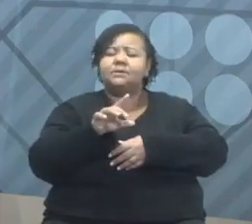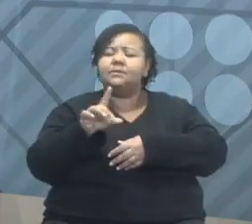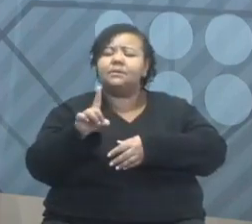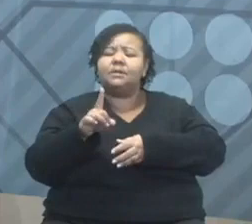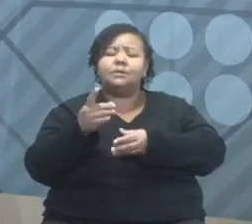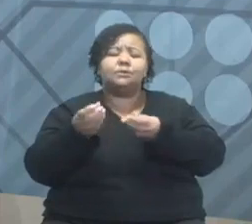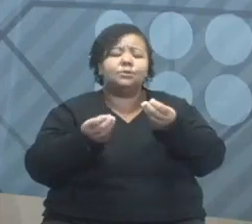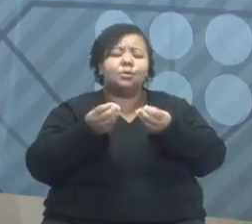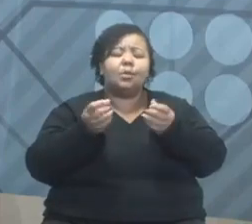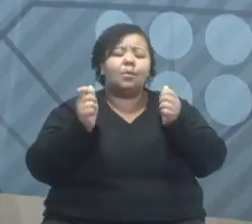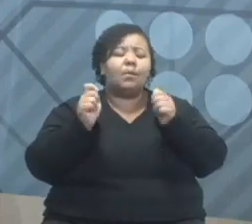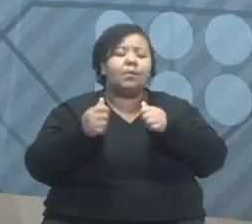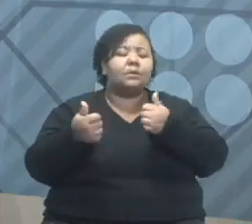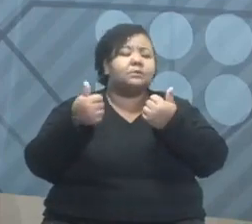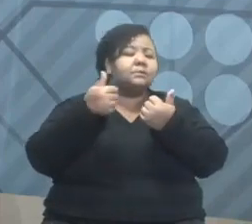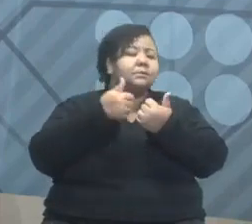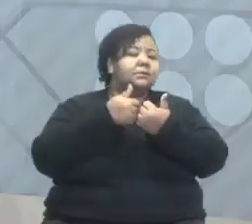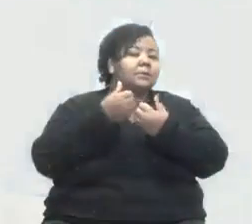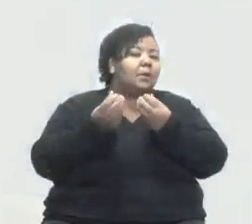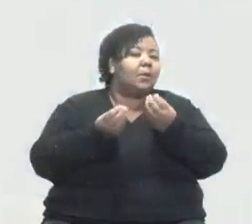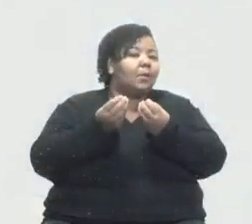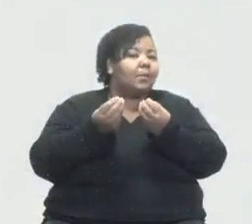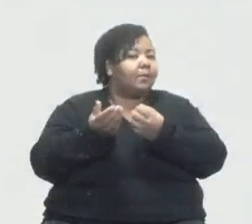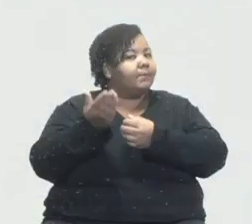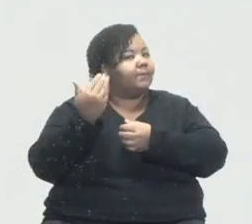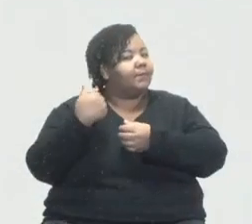professora, como a gente pode representar a situação? Acompanhe.